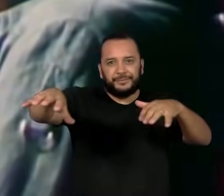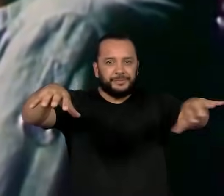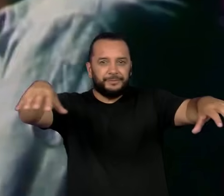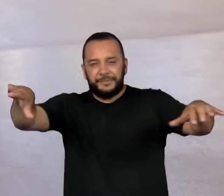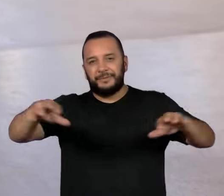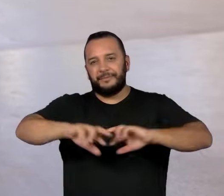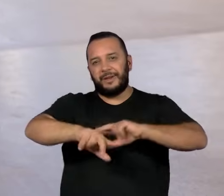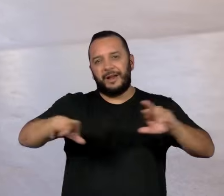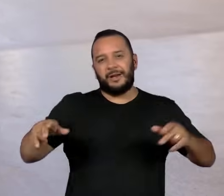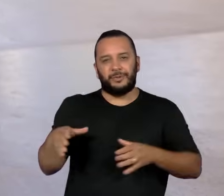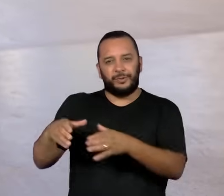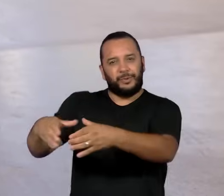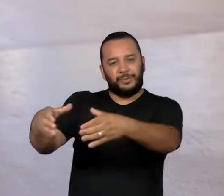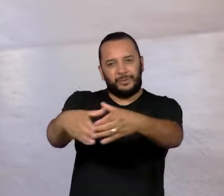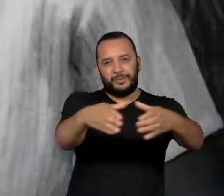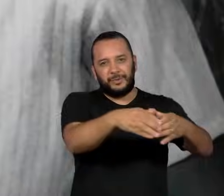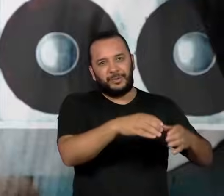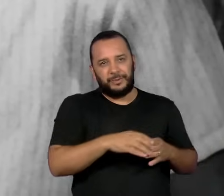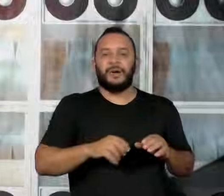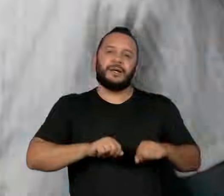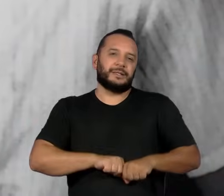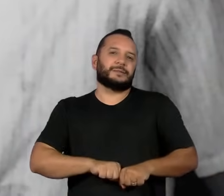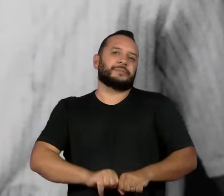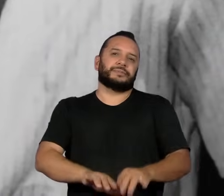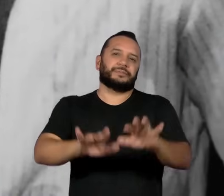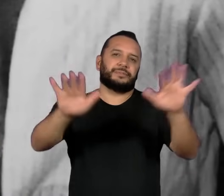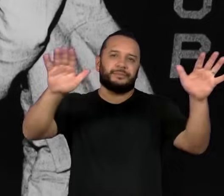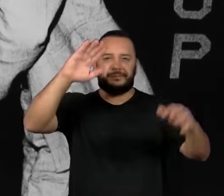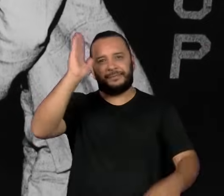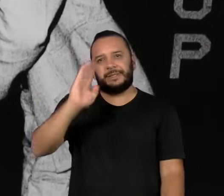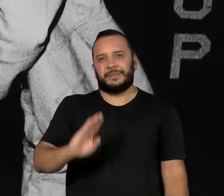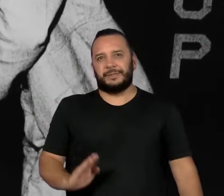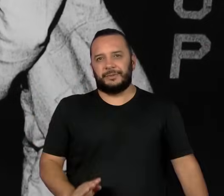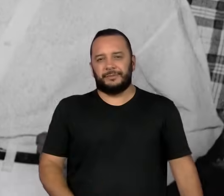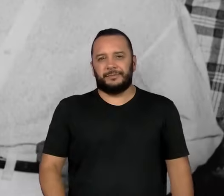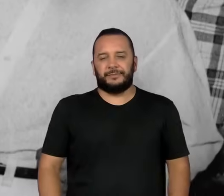isso tudo foi se espalhando.